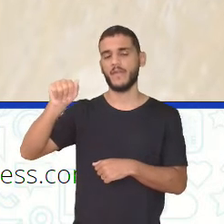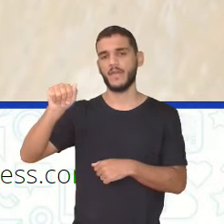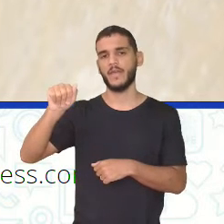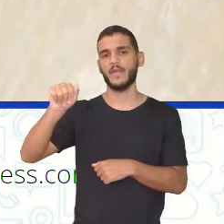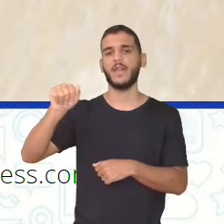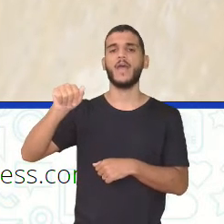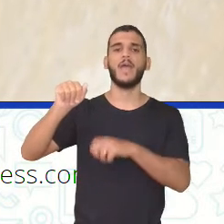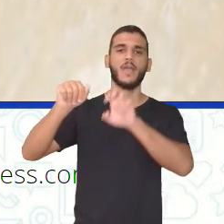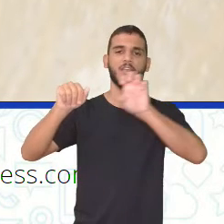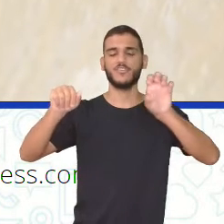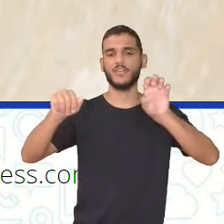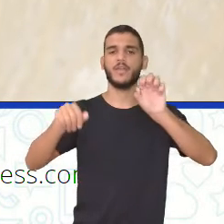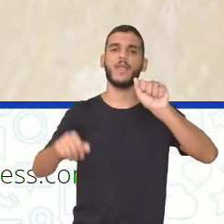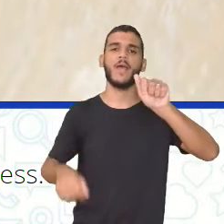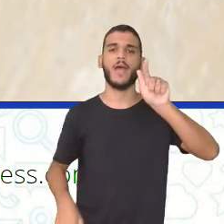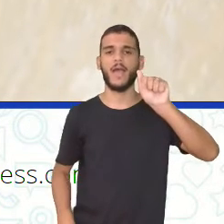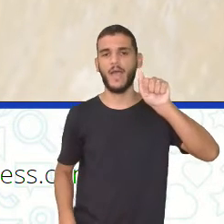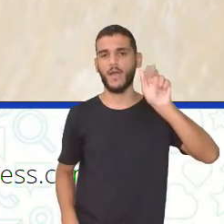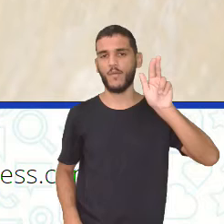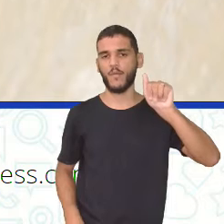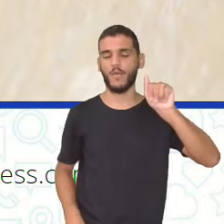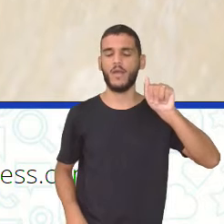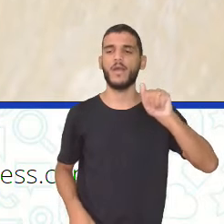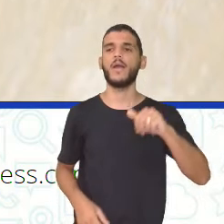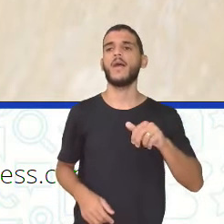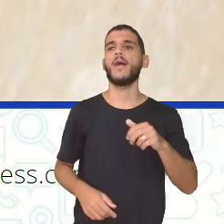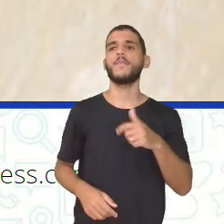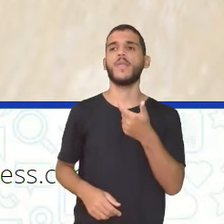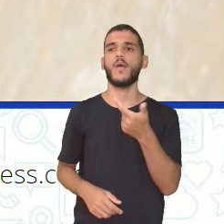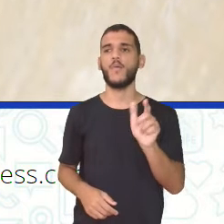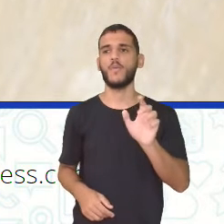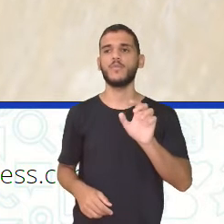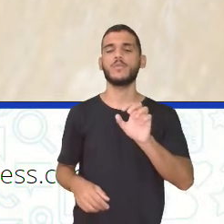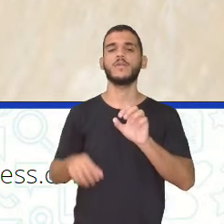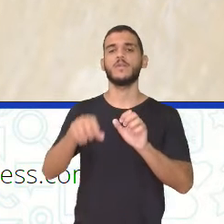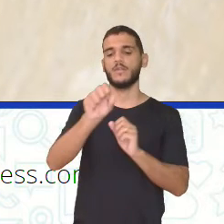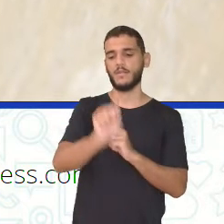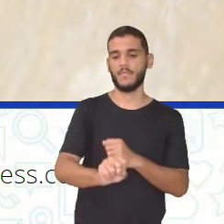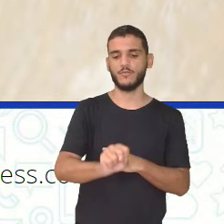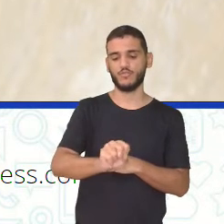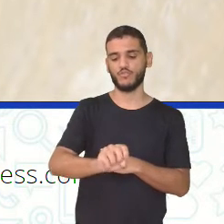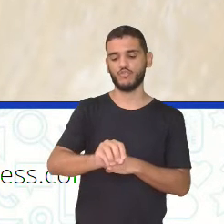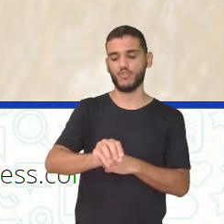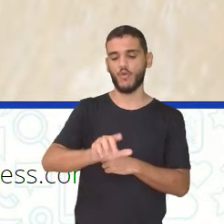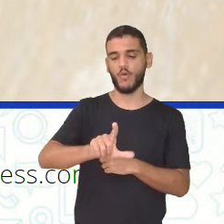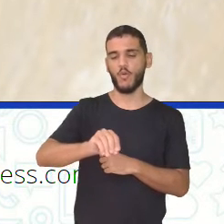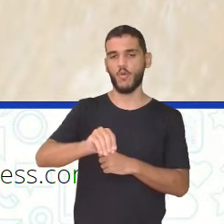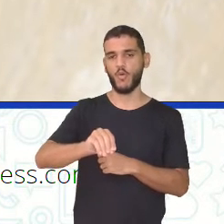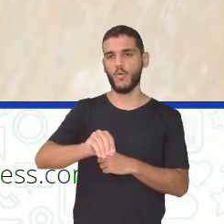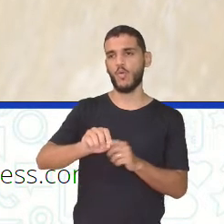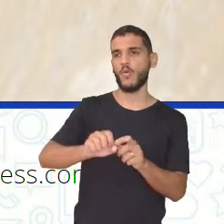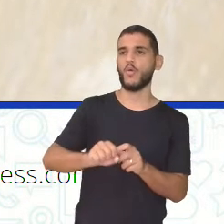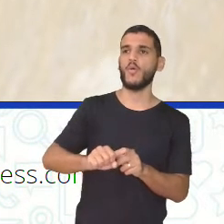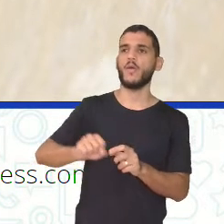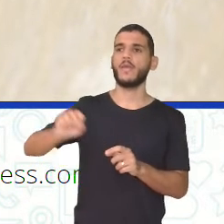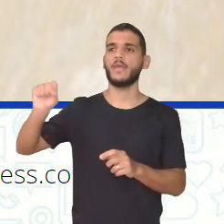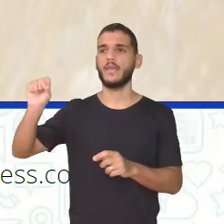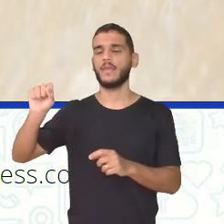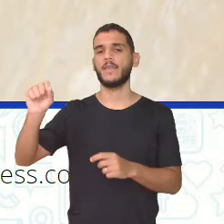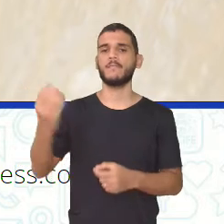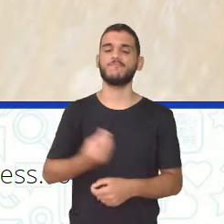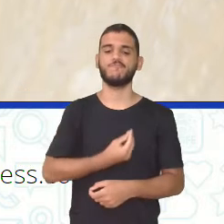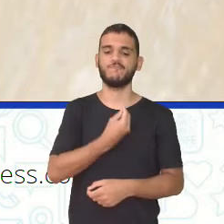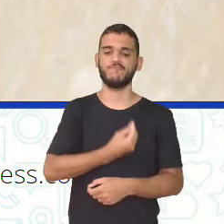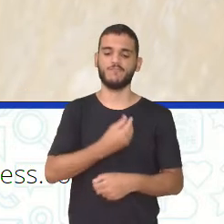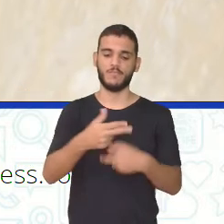de baixo, solo, e na da direita, seres vivos, né? Então, tem esses sistemas, né, que a gente